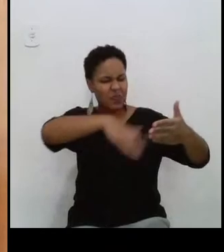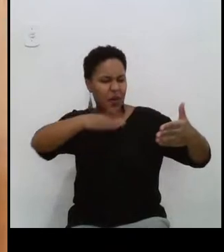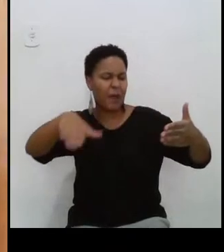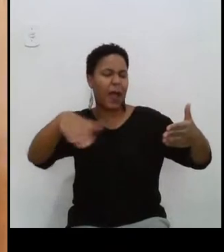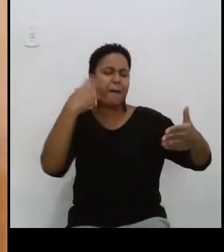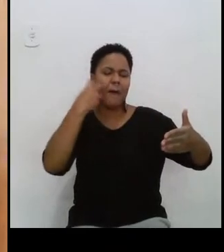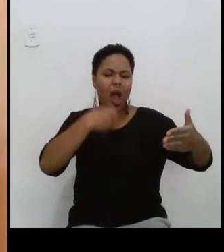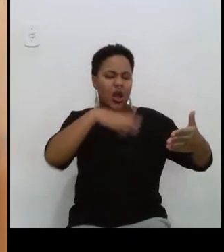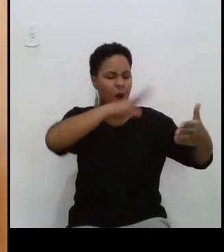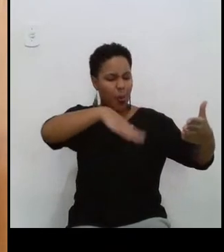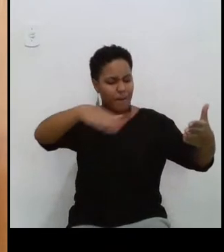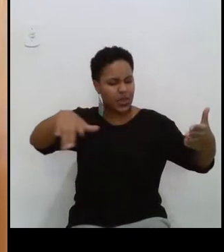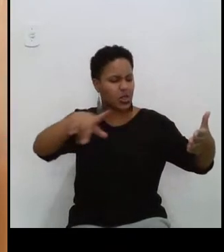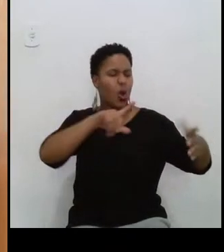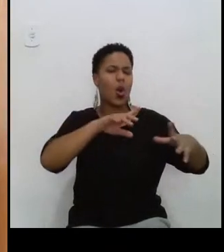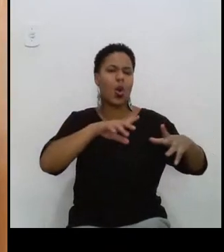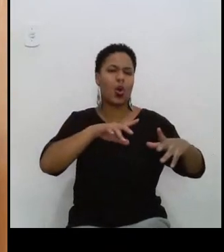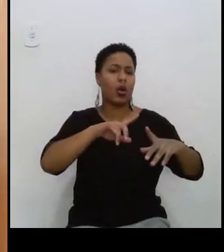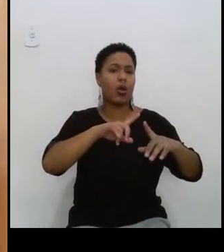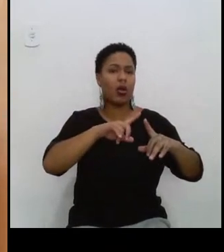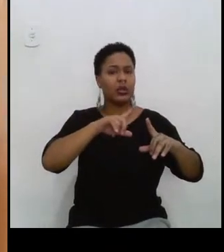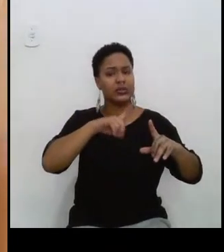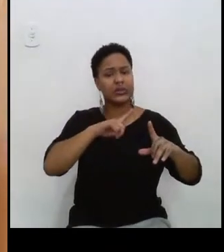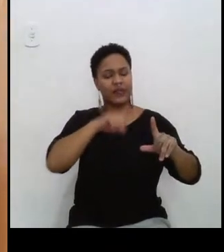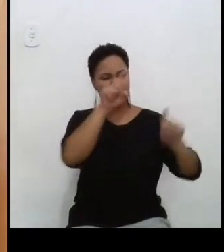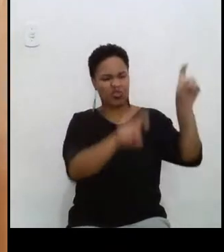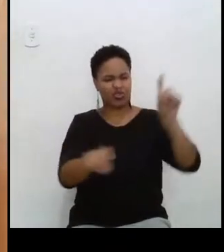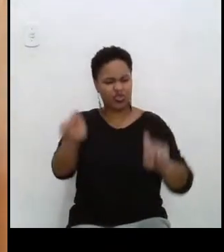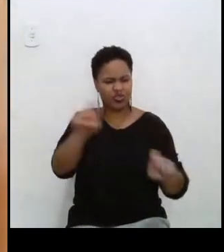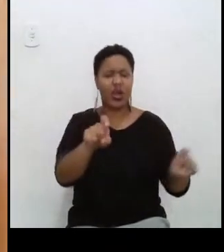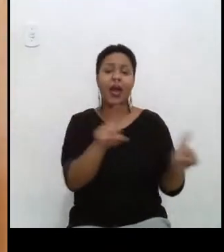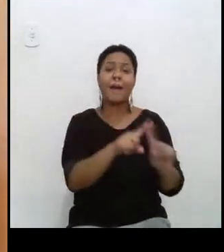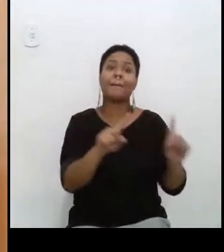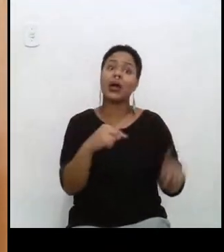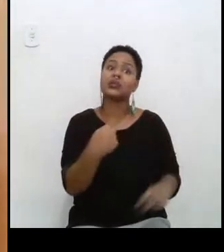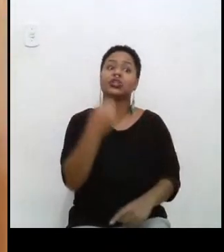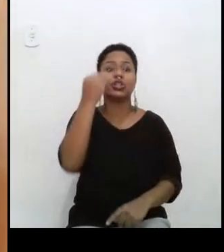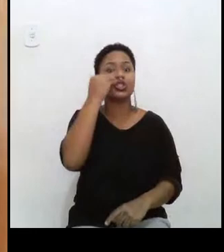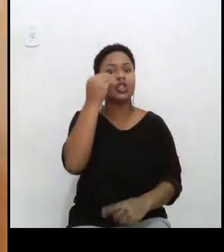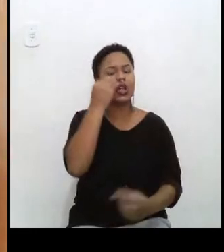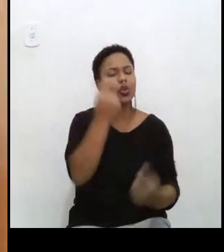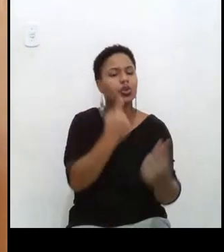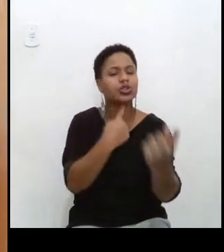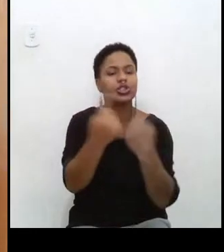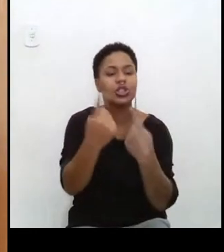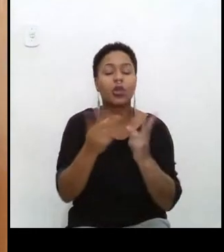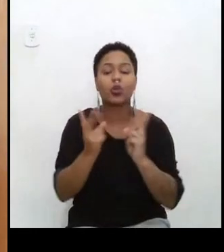consigo não eu não quero dizia construindo também o estresse